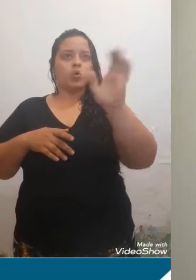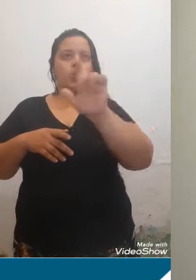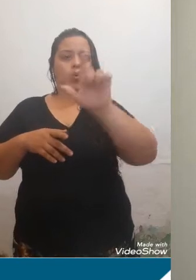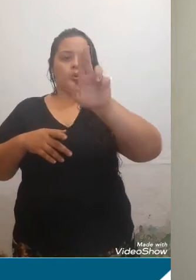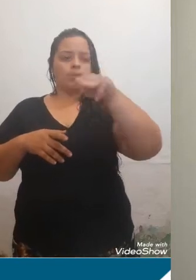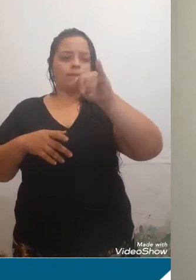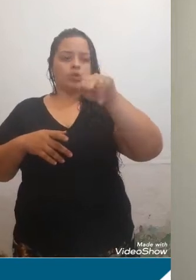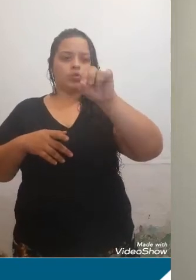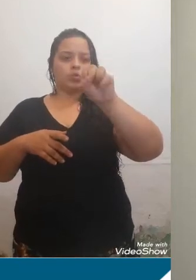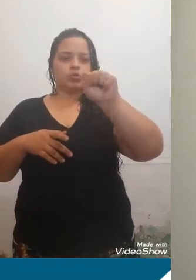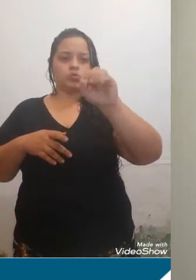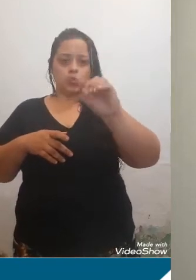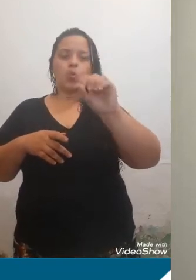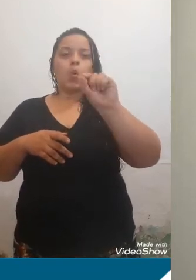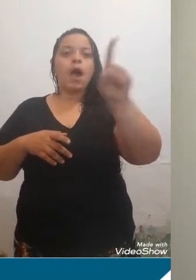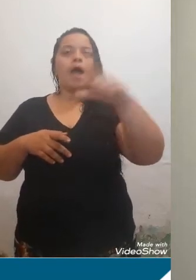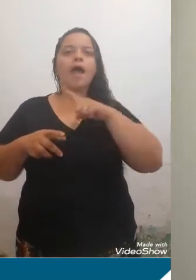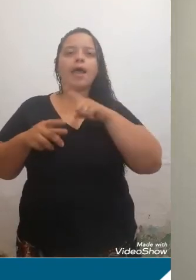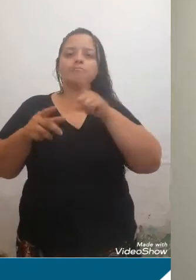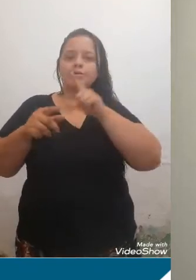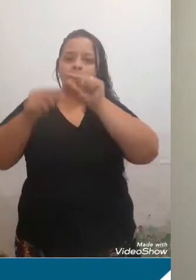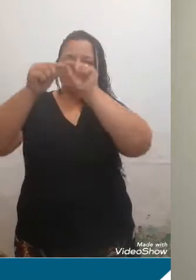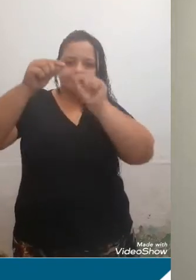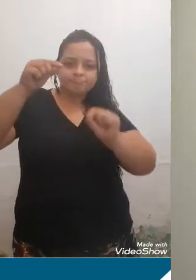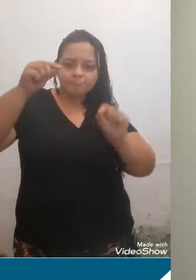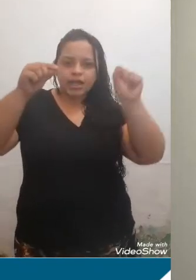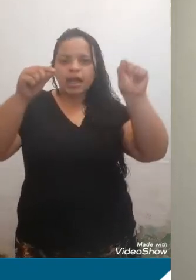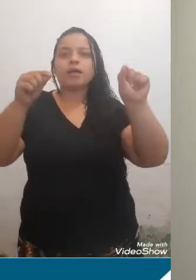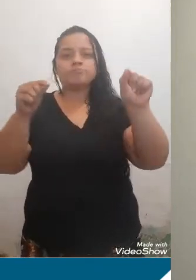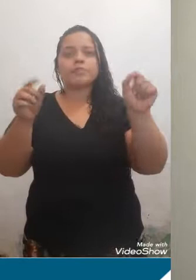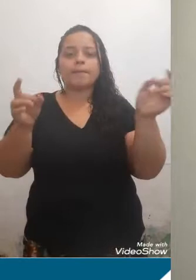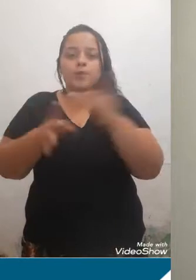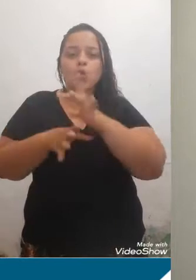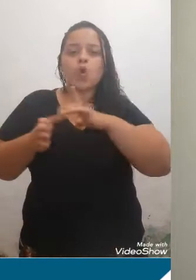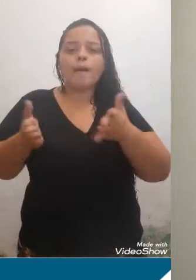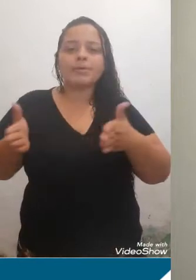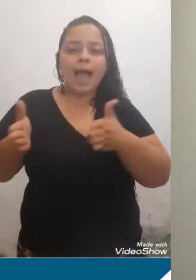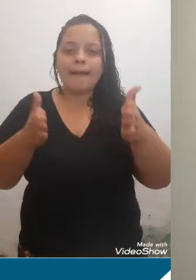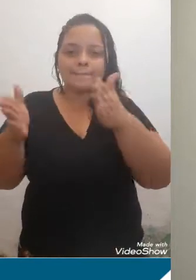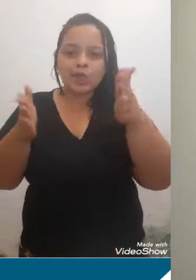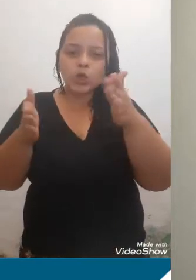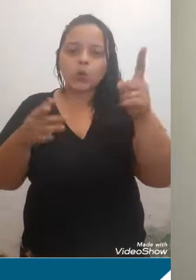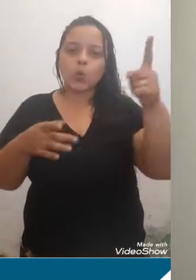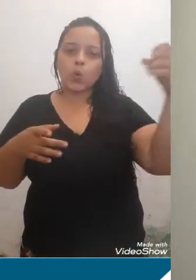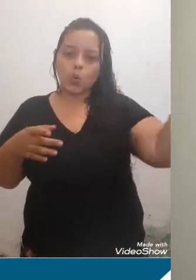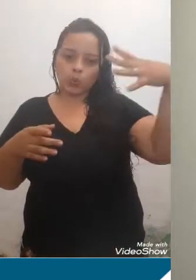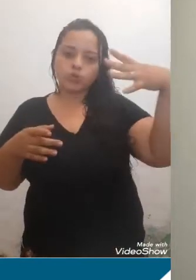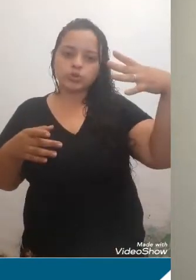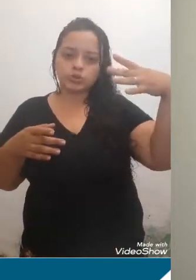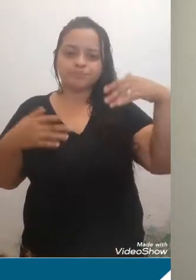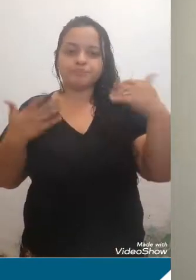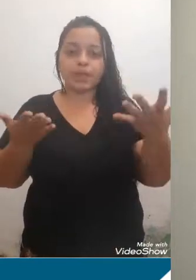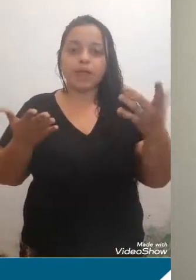O que é um raio luminoso? É um segmento de reto orientado que descreve o caminho percorrido